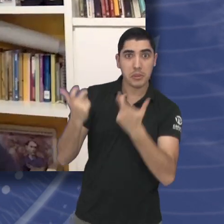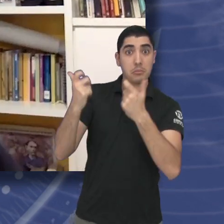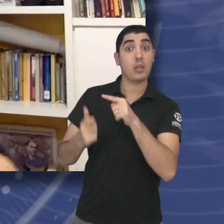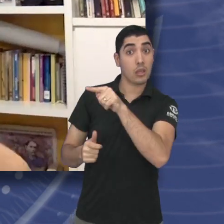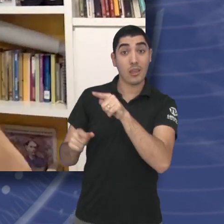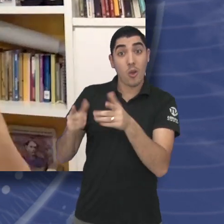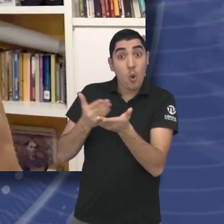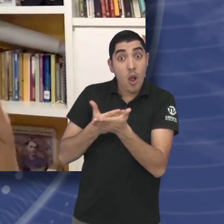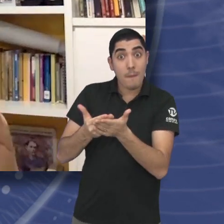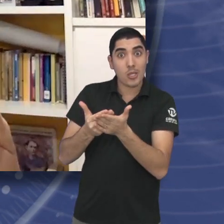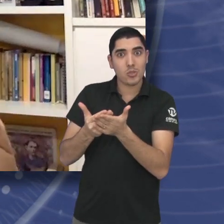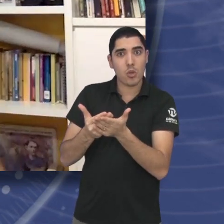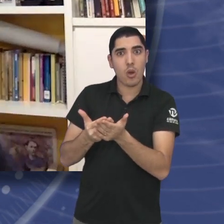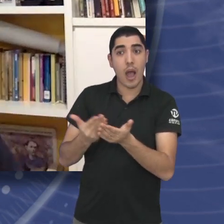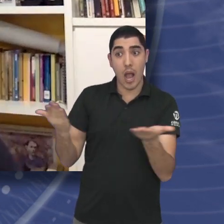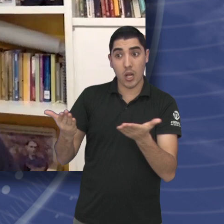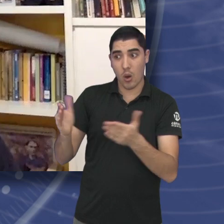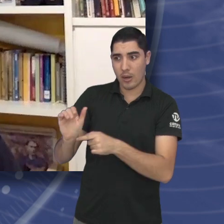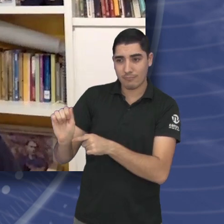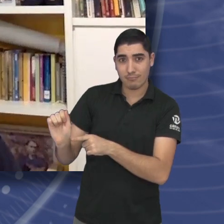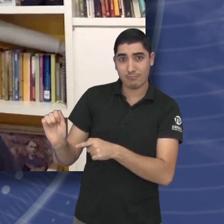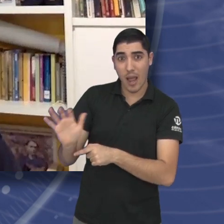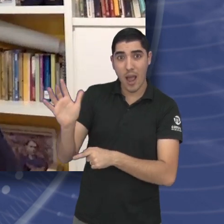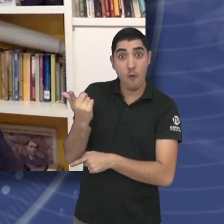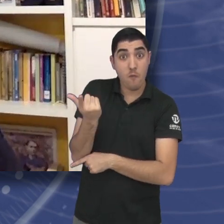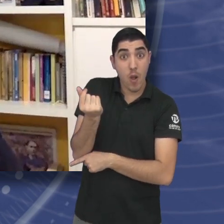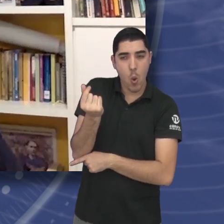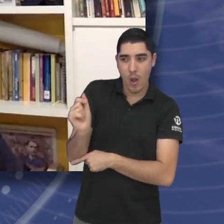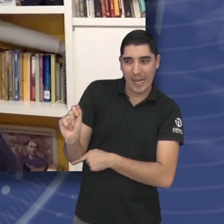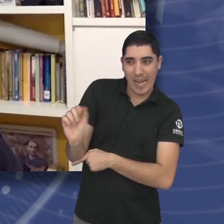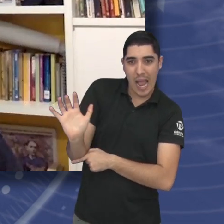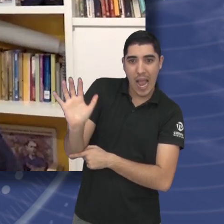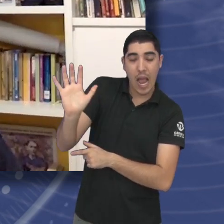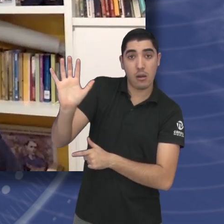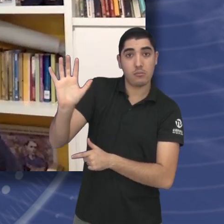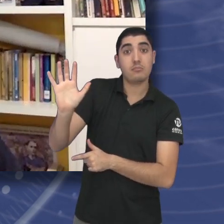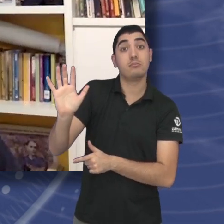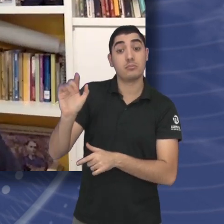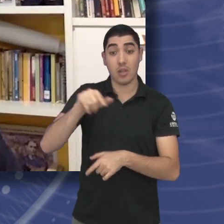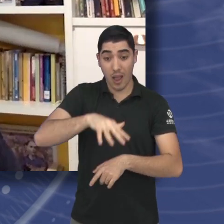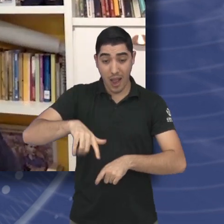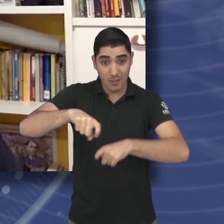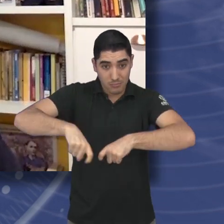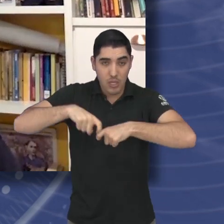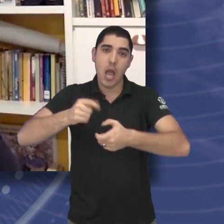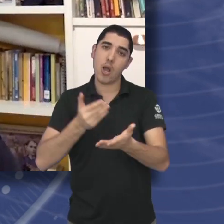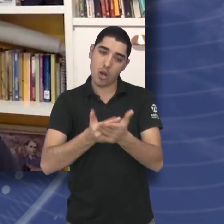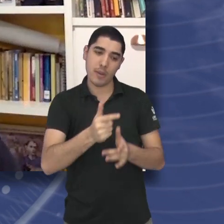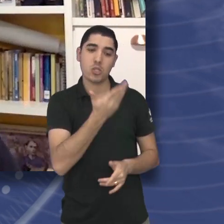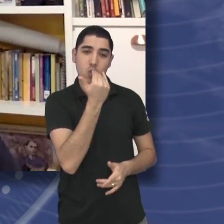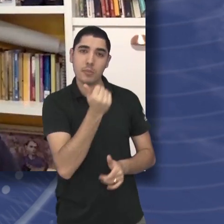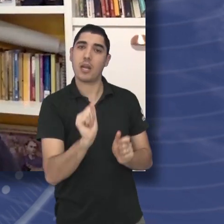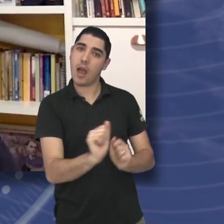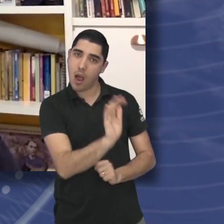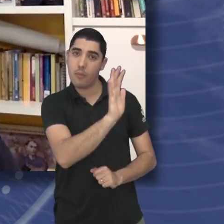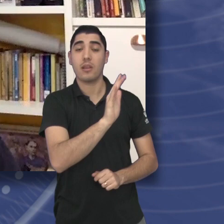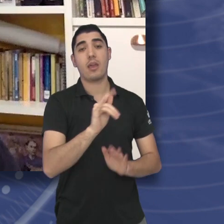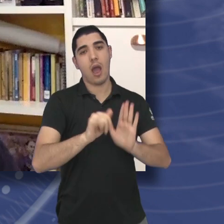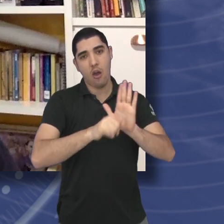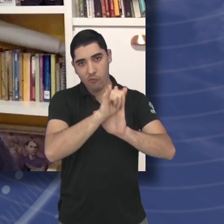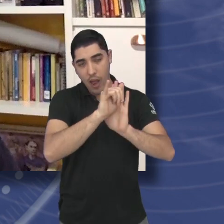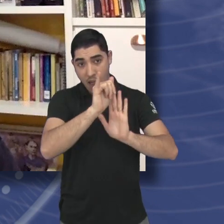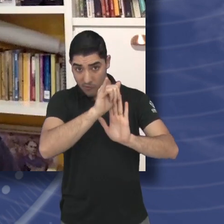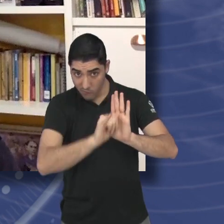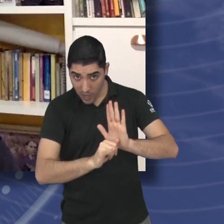preços dos custos de produção para a agricultura aumenta o preço dos alimentos, que aumenta a inflação,